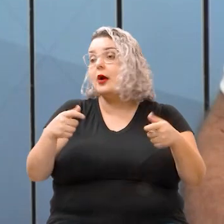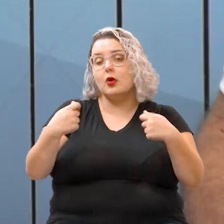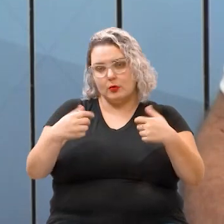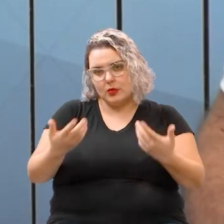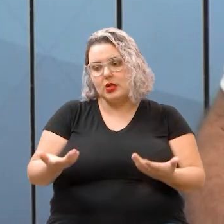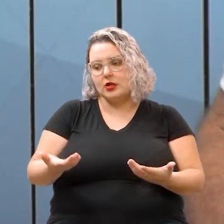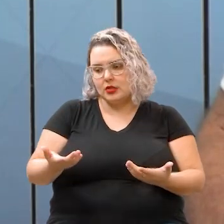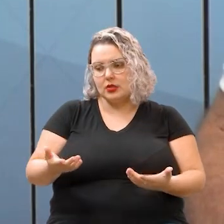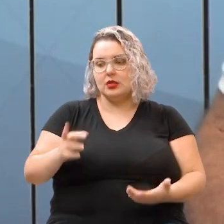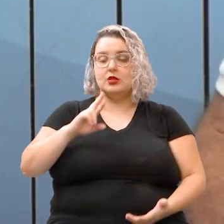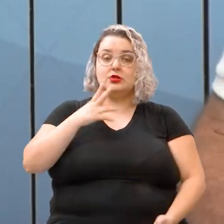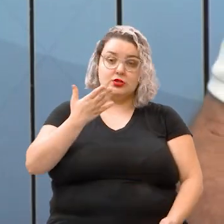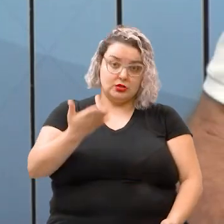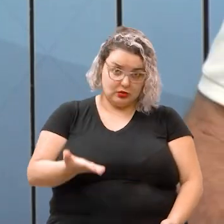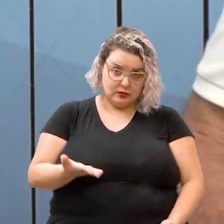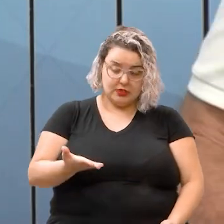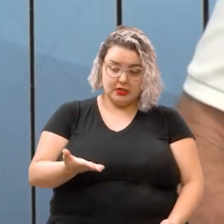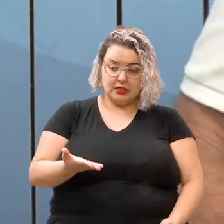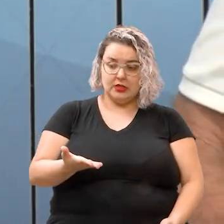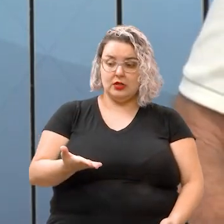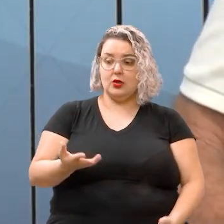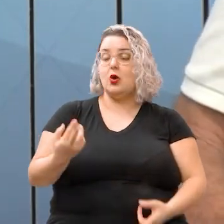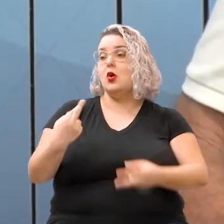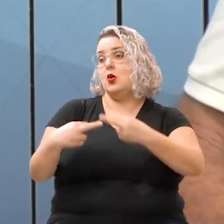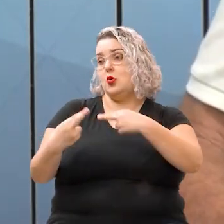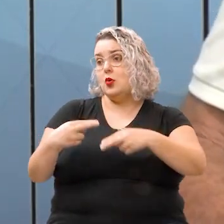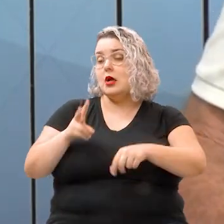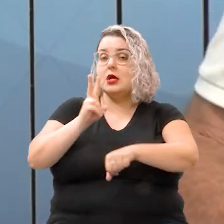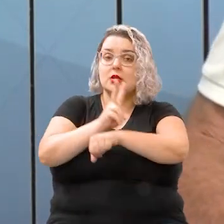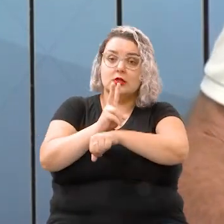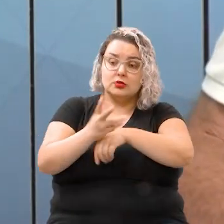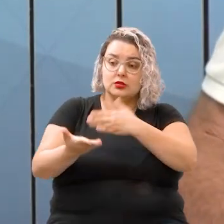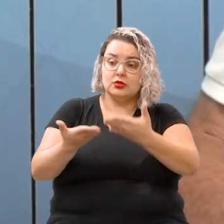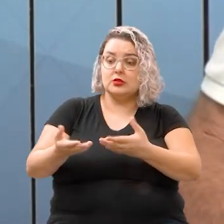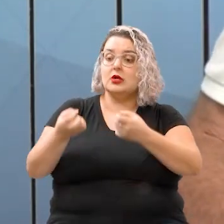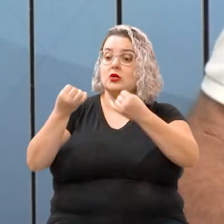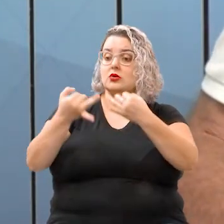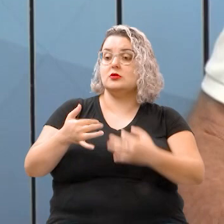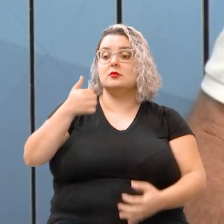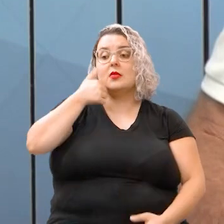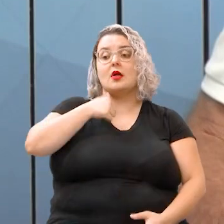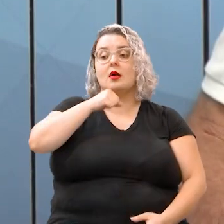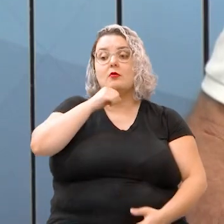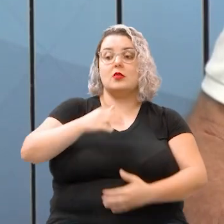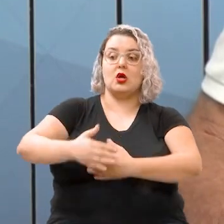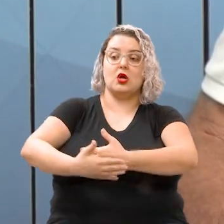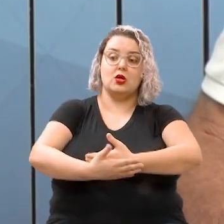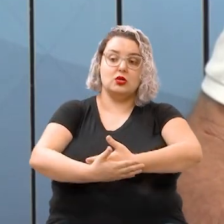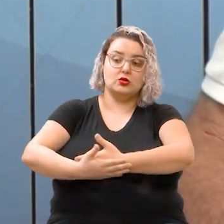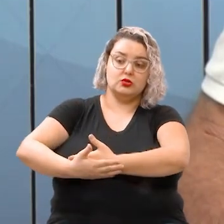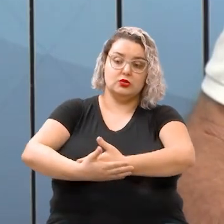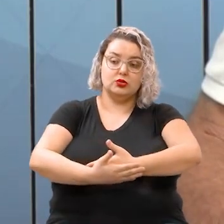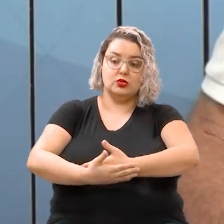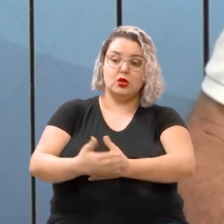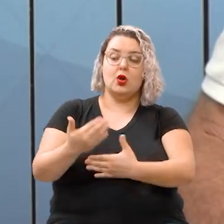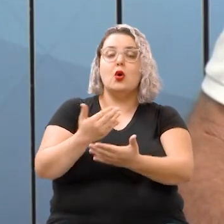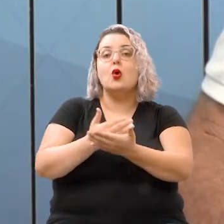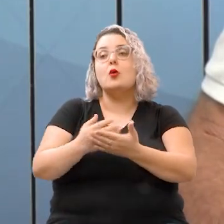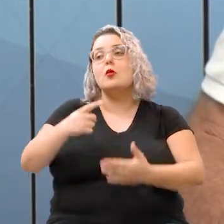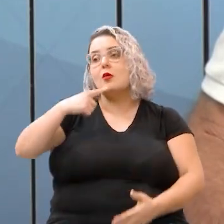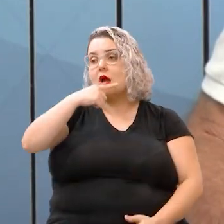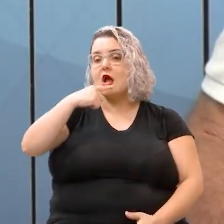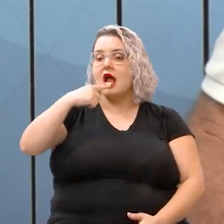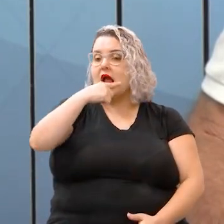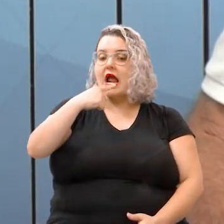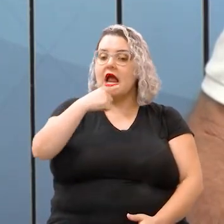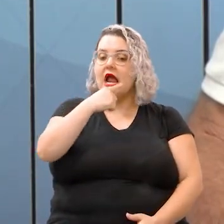precisa disso, a gente resolve ali. E em relação ao cuidado, a gente orienta essa mãe a trazer o bebezinho ou a já começar a escovar o